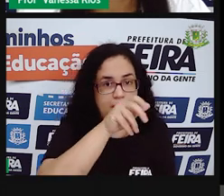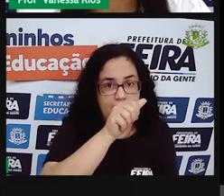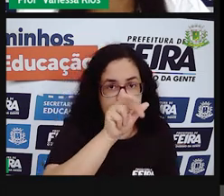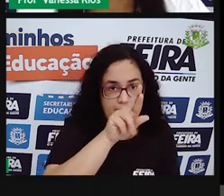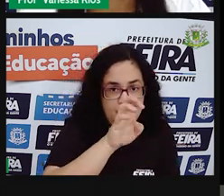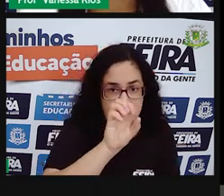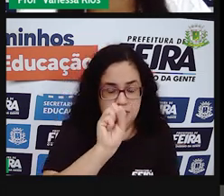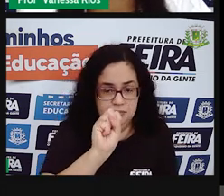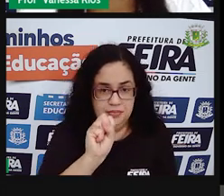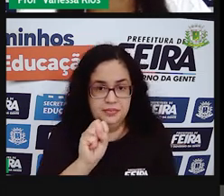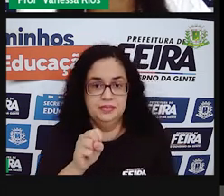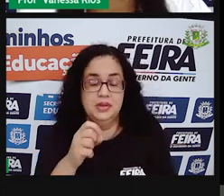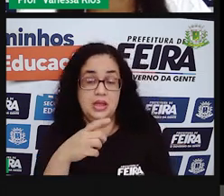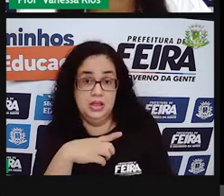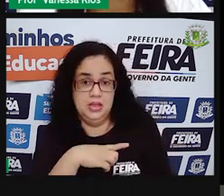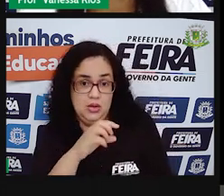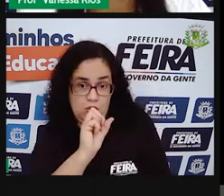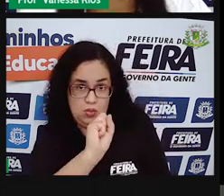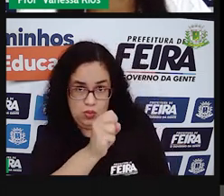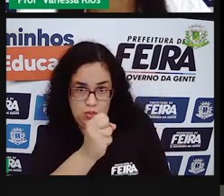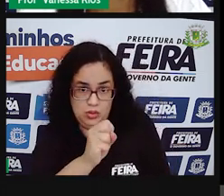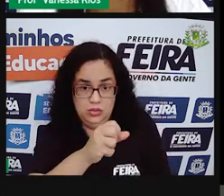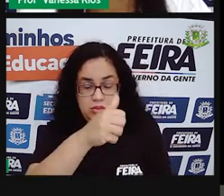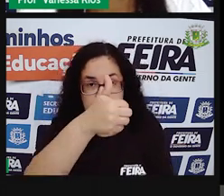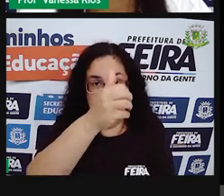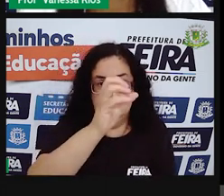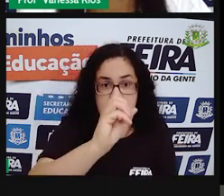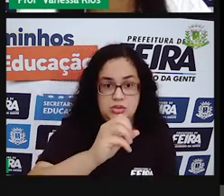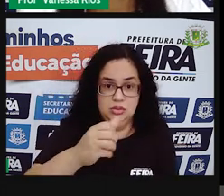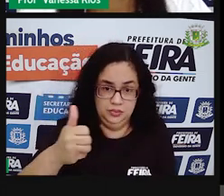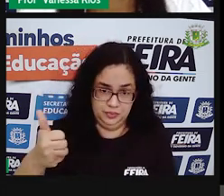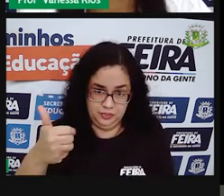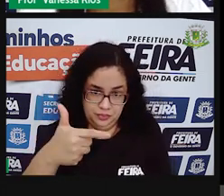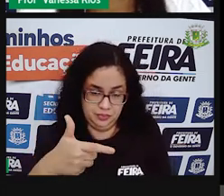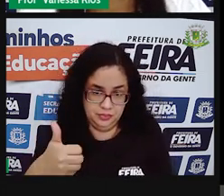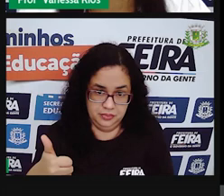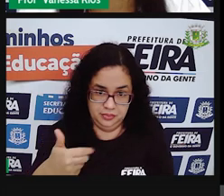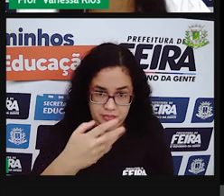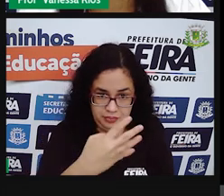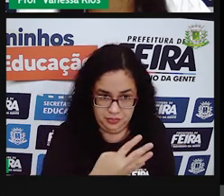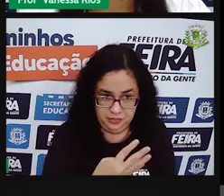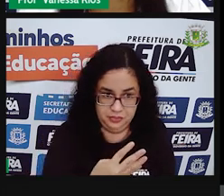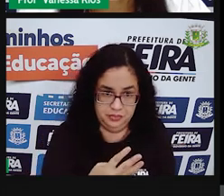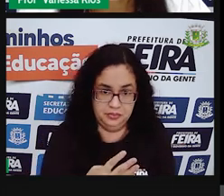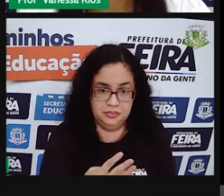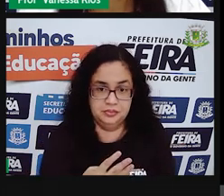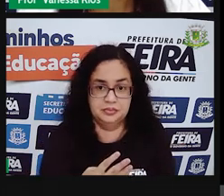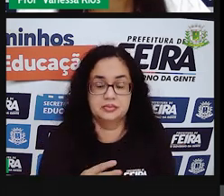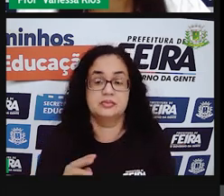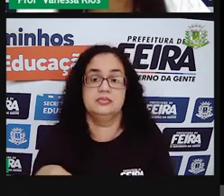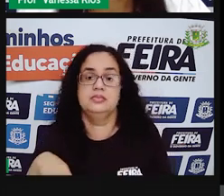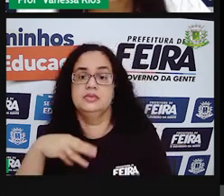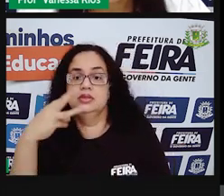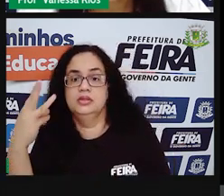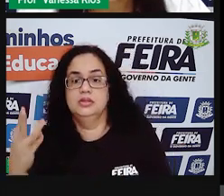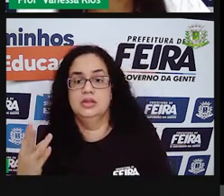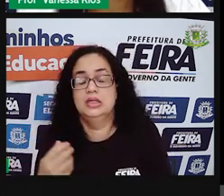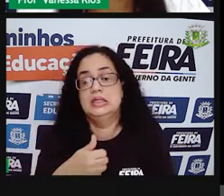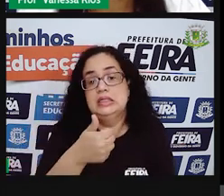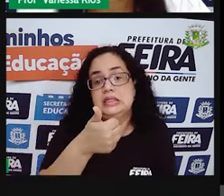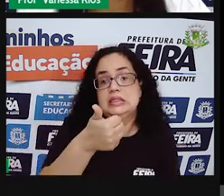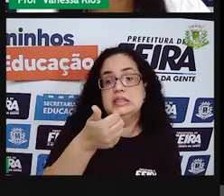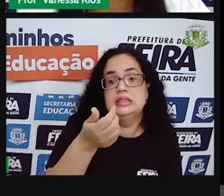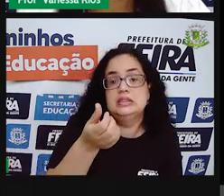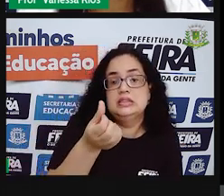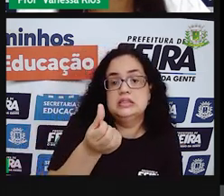Na segunda imagem, nós temos 8, 10, 12, 14. E na terceira imagem, a